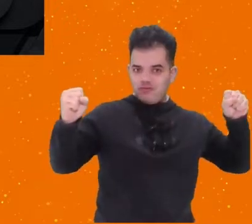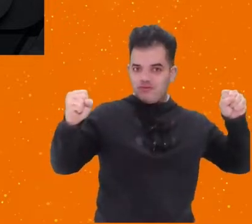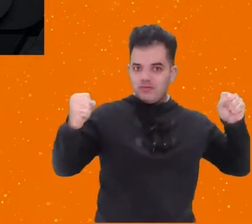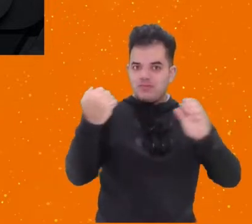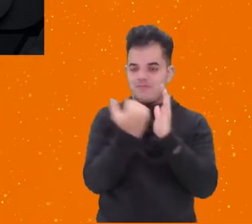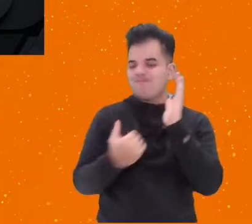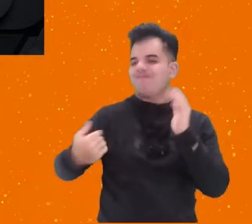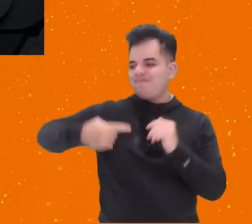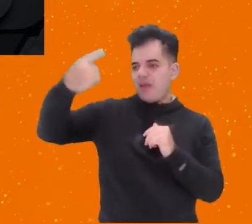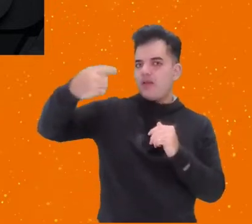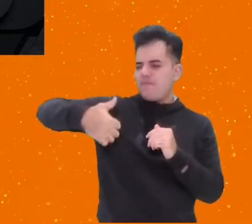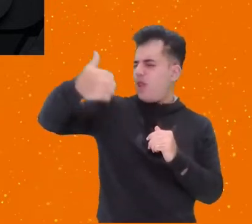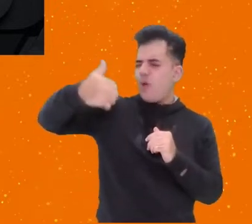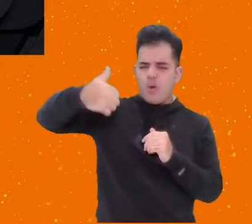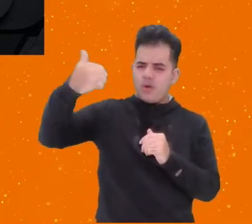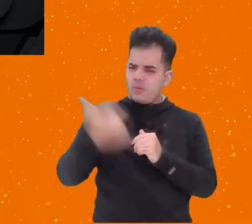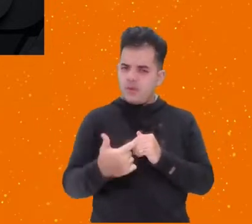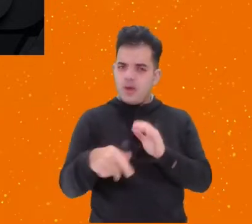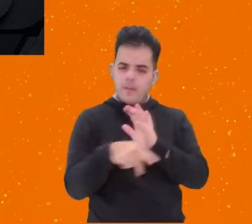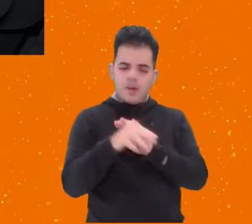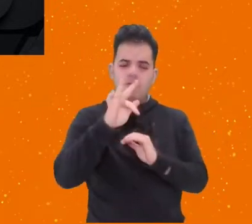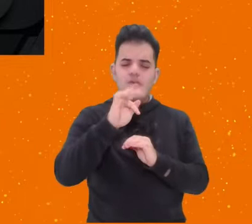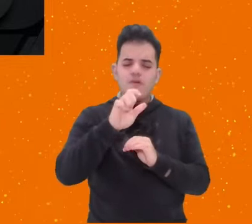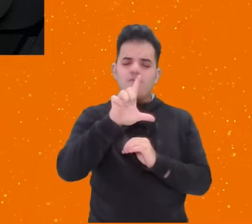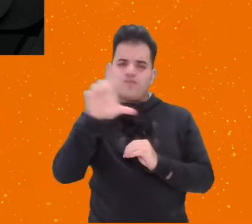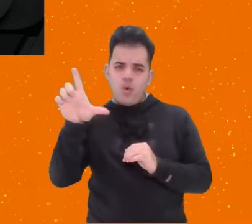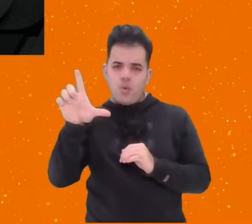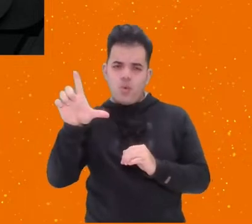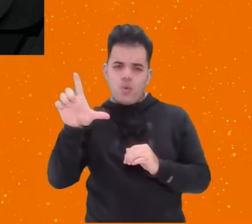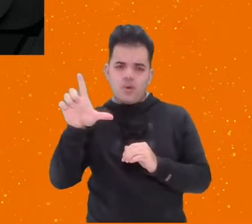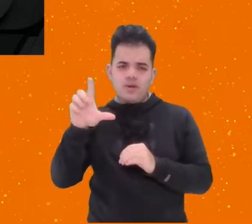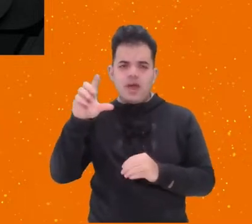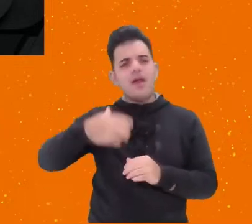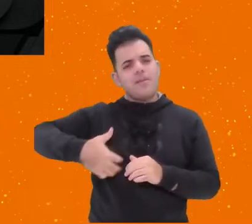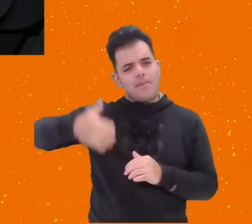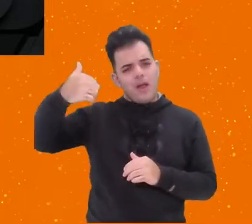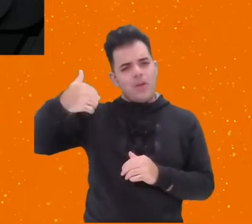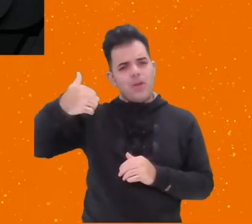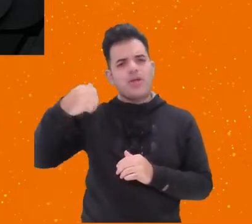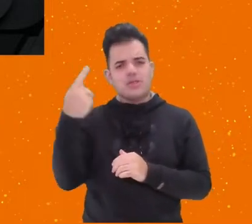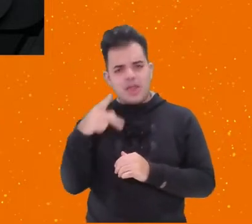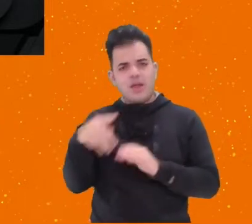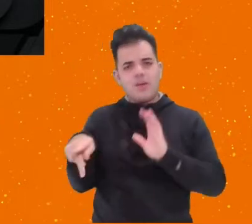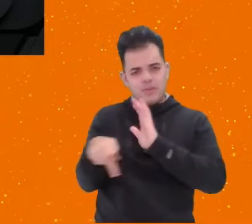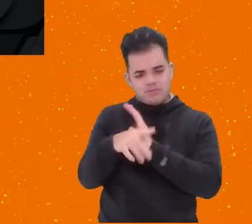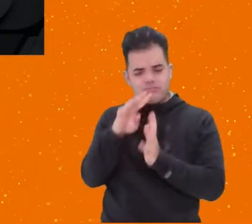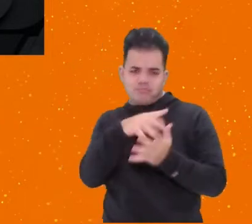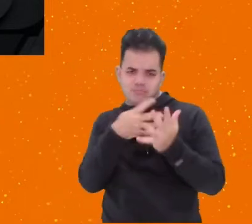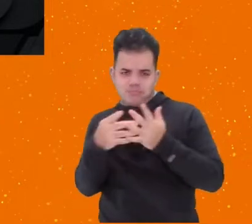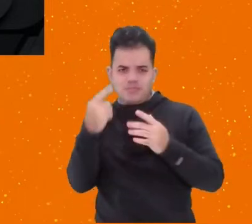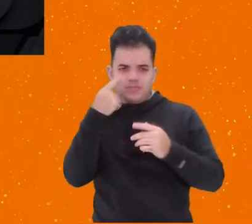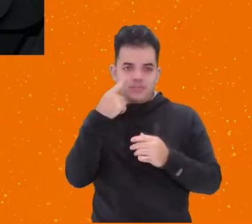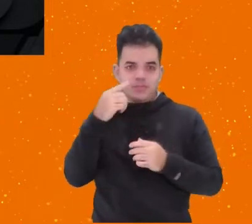sensor, do que um full frame, né? Da foto still, que está aqui no tracejado. A